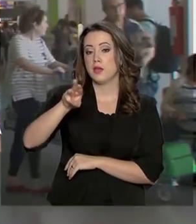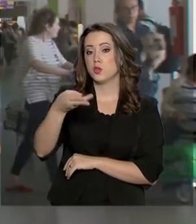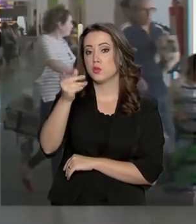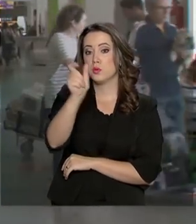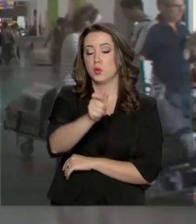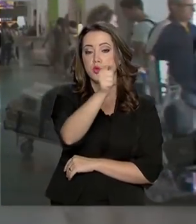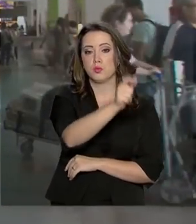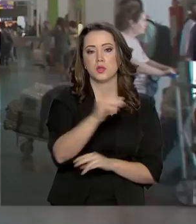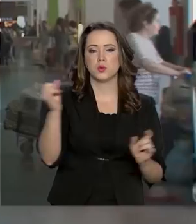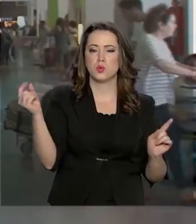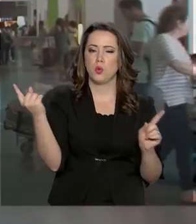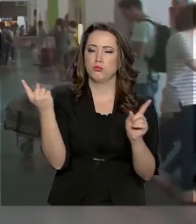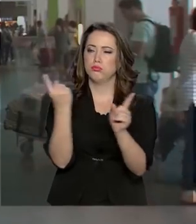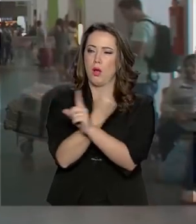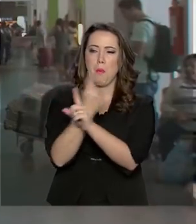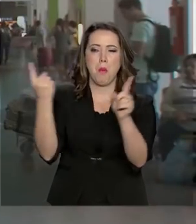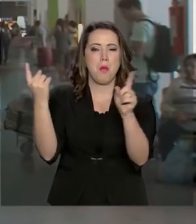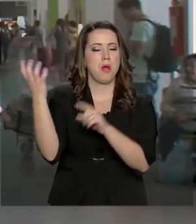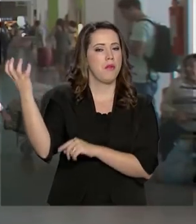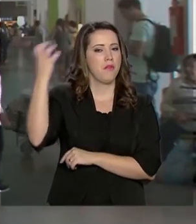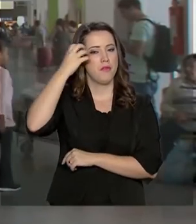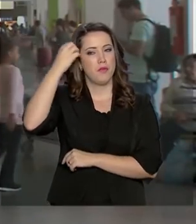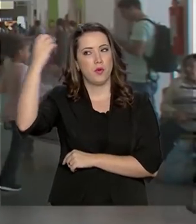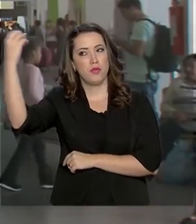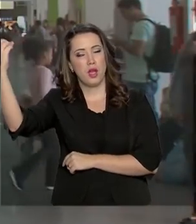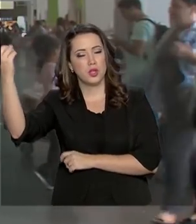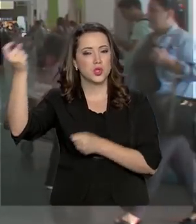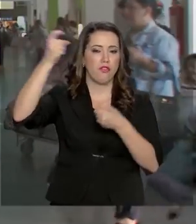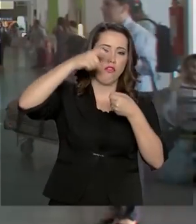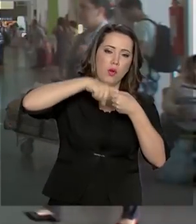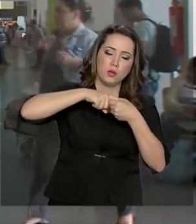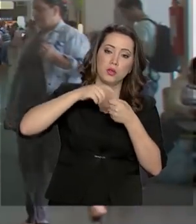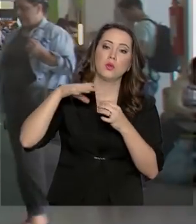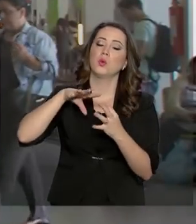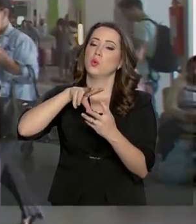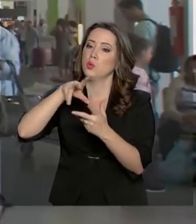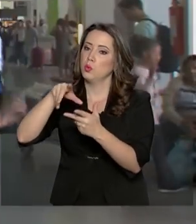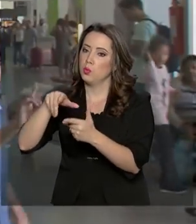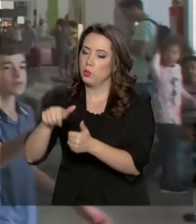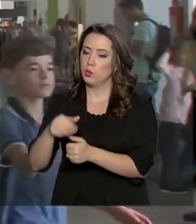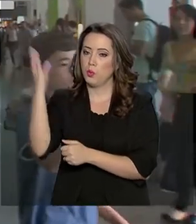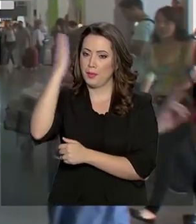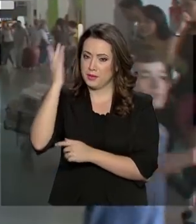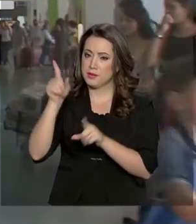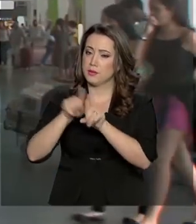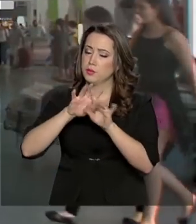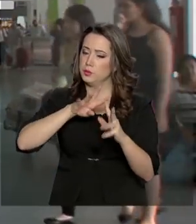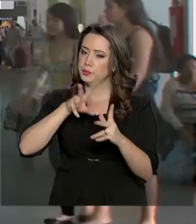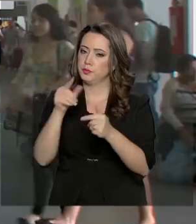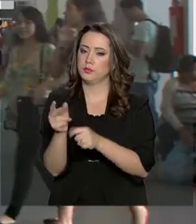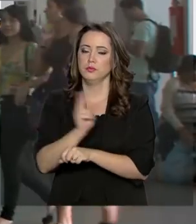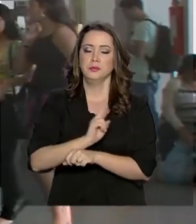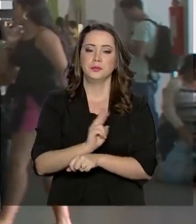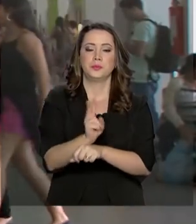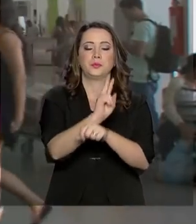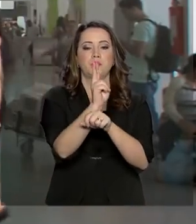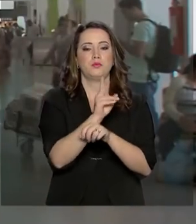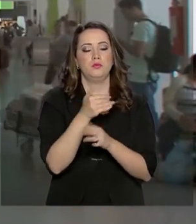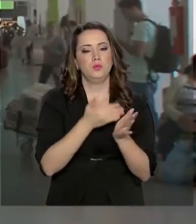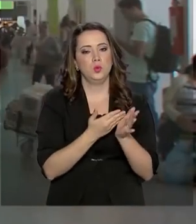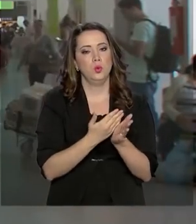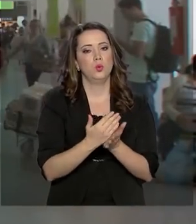de passageiros entre viagens nacionais e internacionais. A fiscalização durante esses dias de